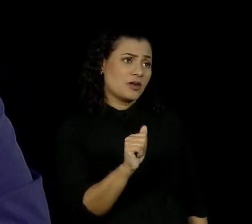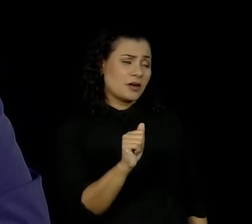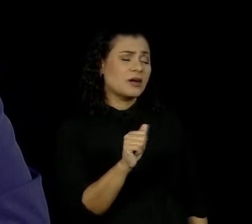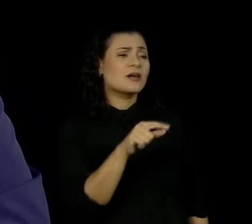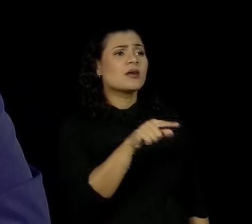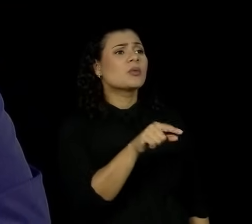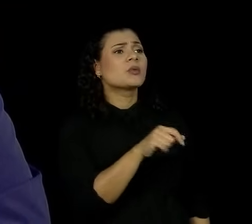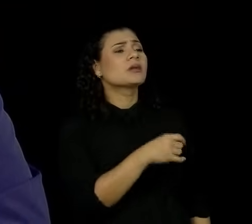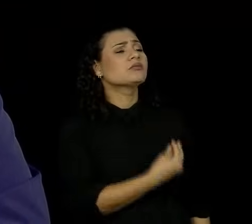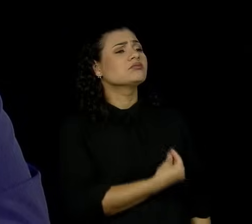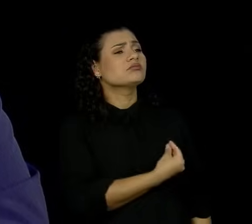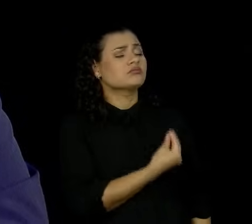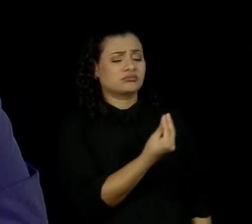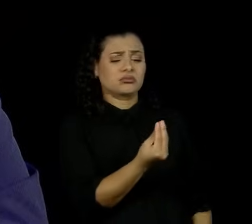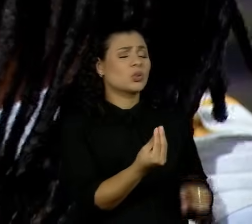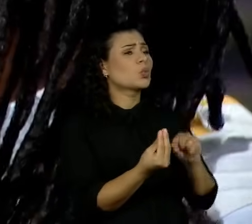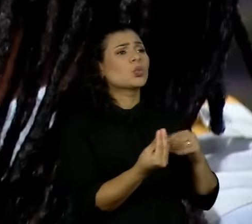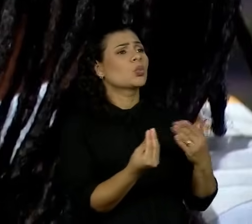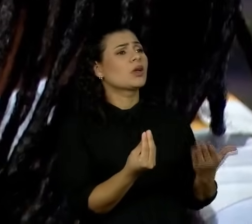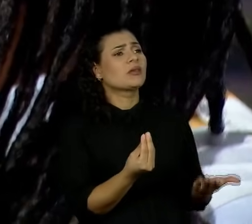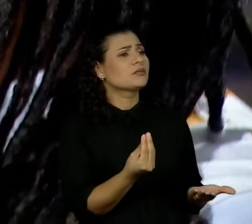O que é a vida?